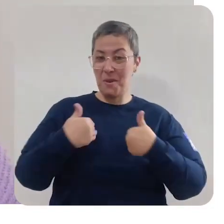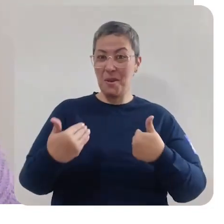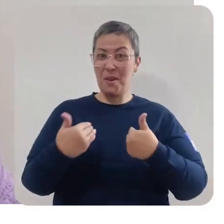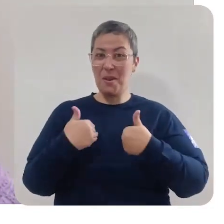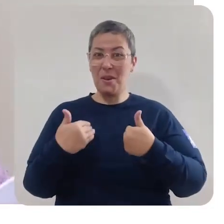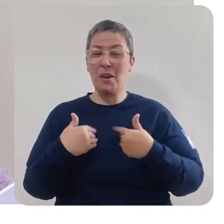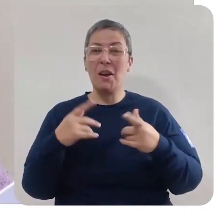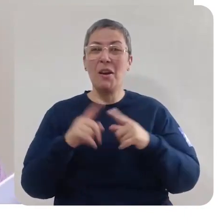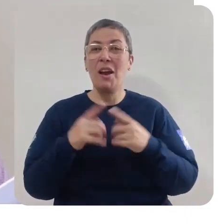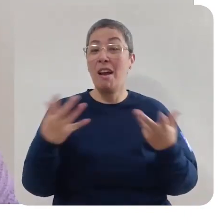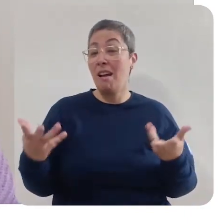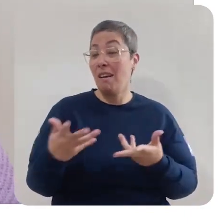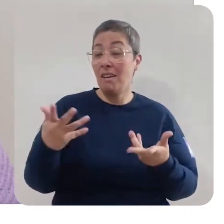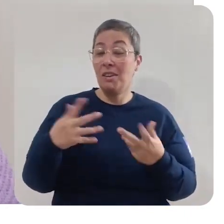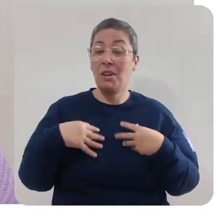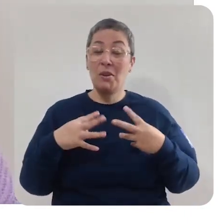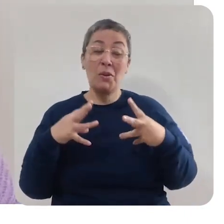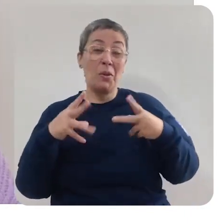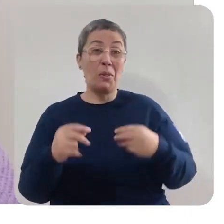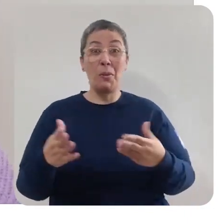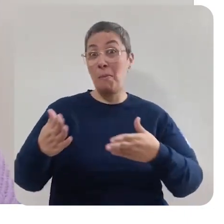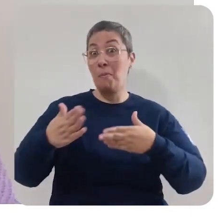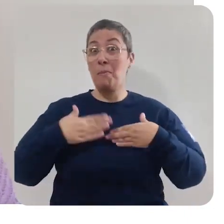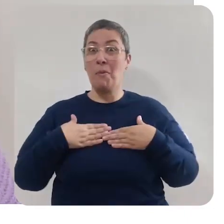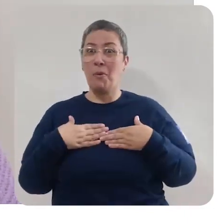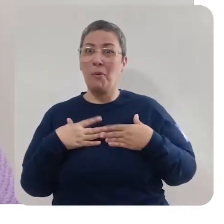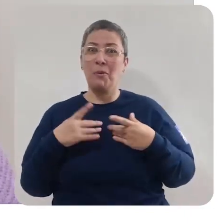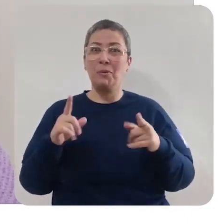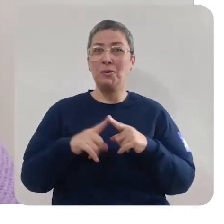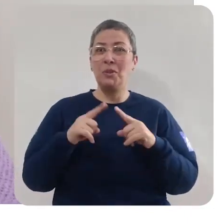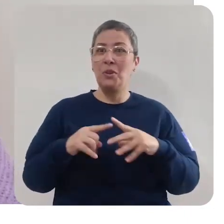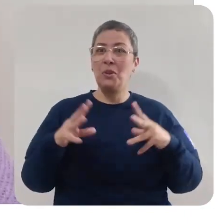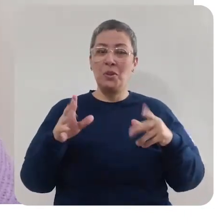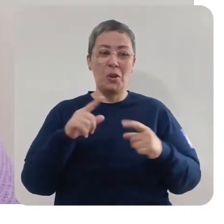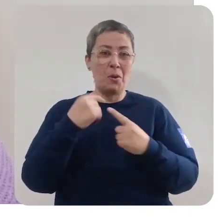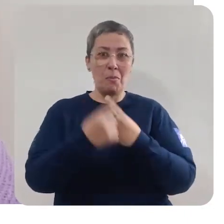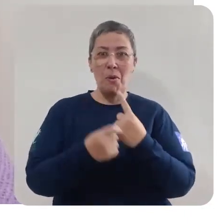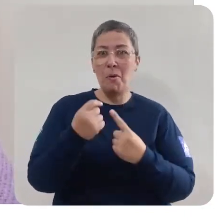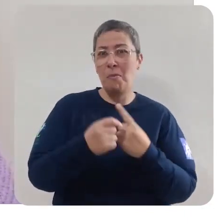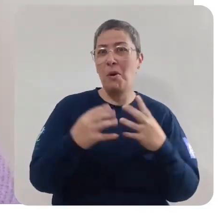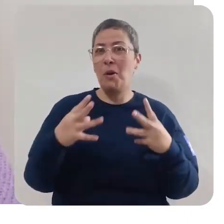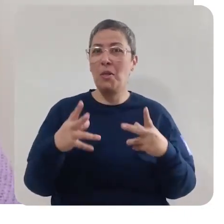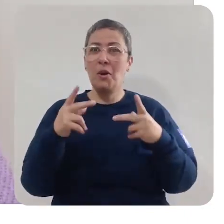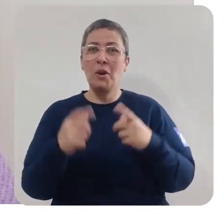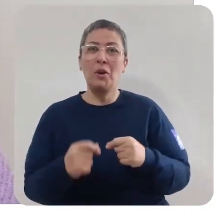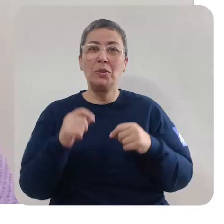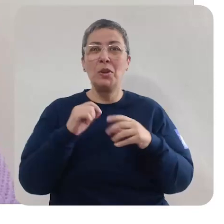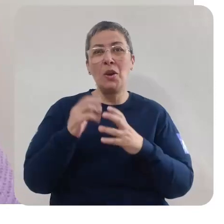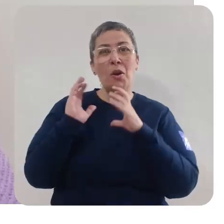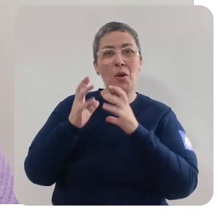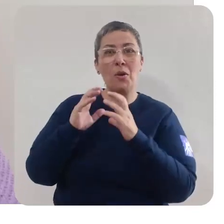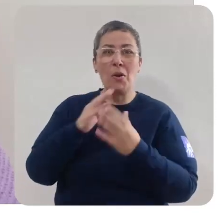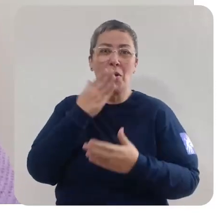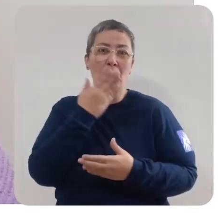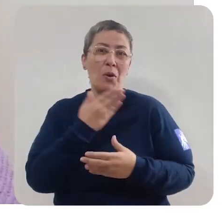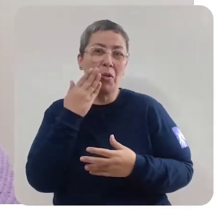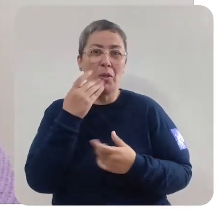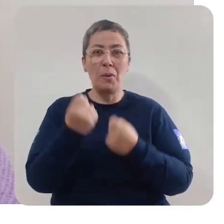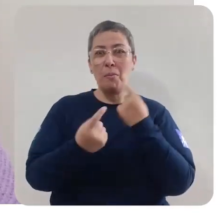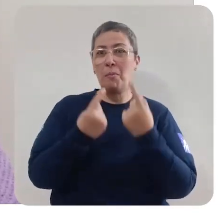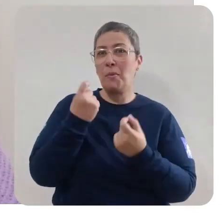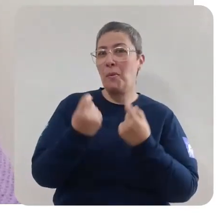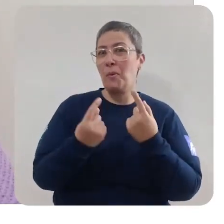ficou comigo. Agora tudo é meu. Toda banana, toda cocada, toda